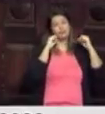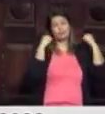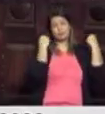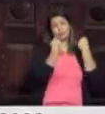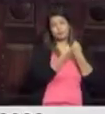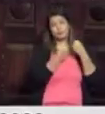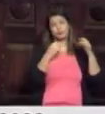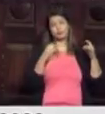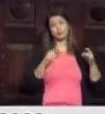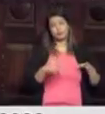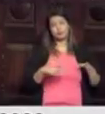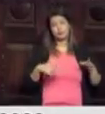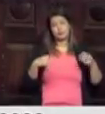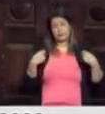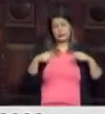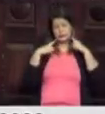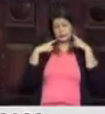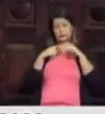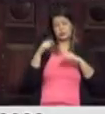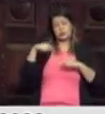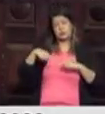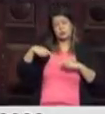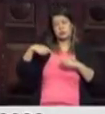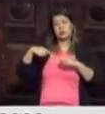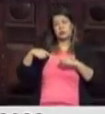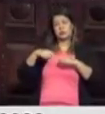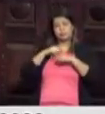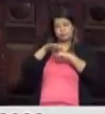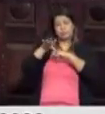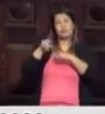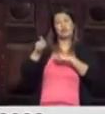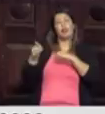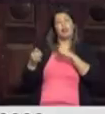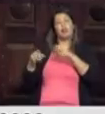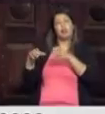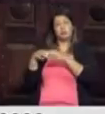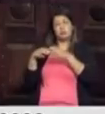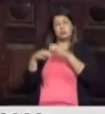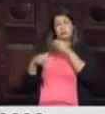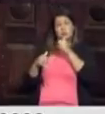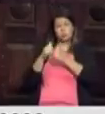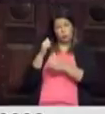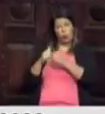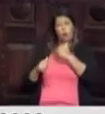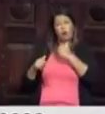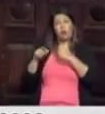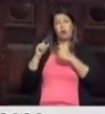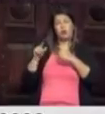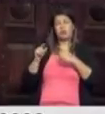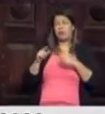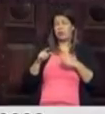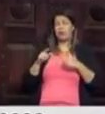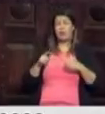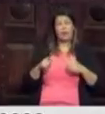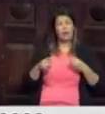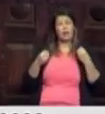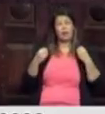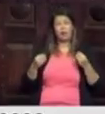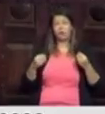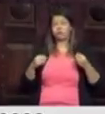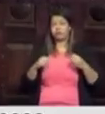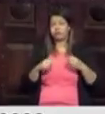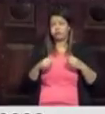Comissão de Esportes dessa casa. É um escândalo o que foi feito no Maracanã. É um escândalo, deputado